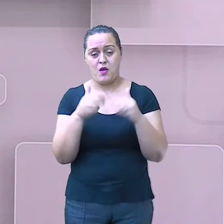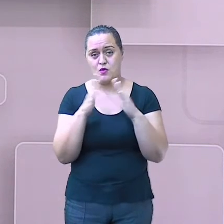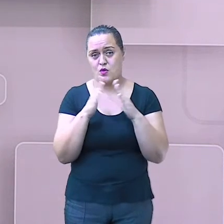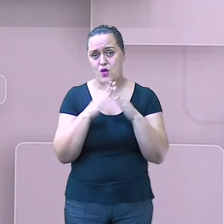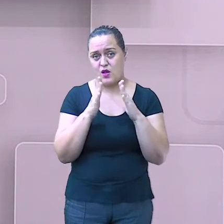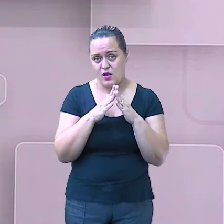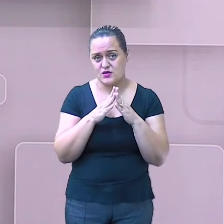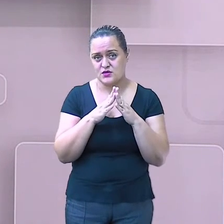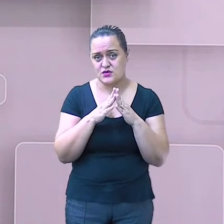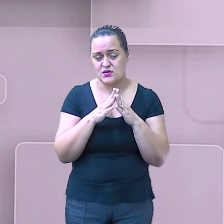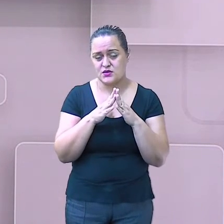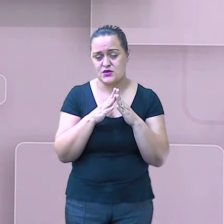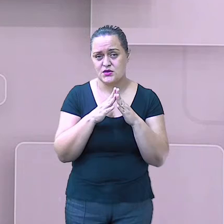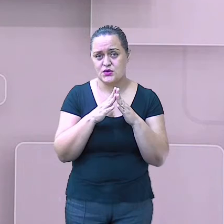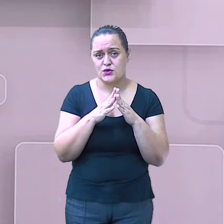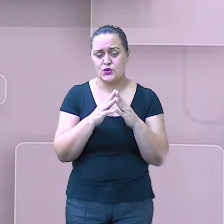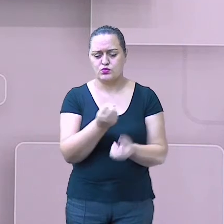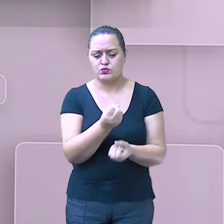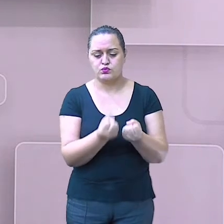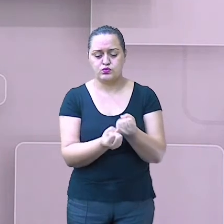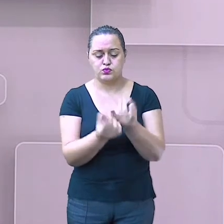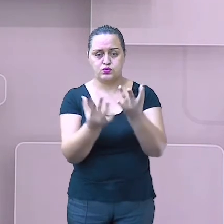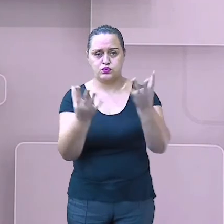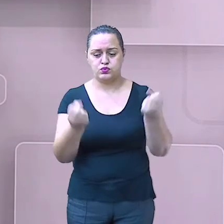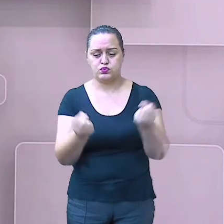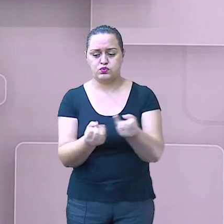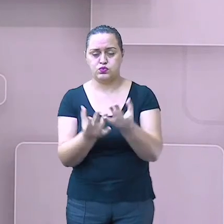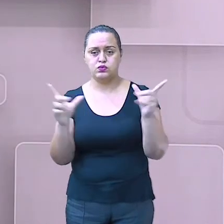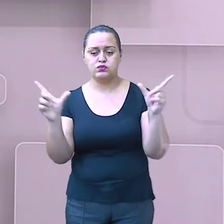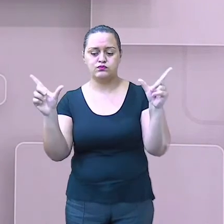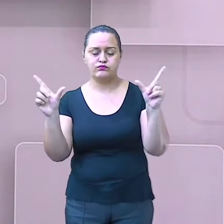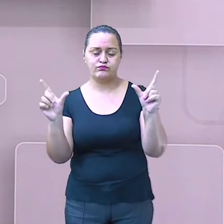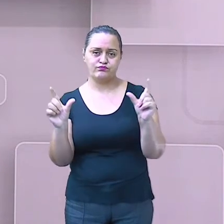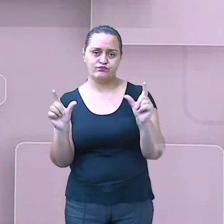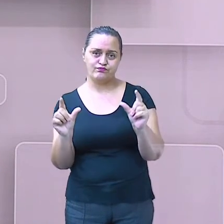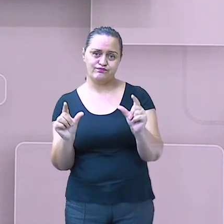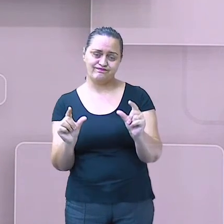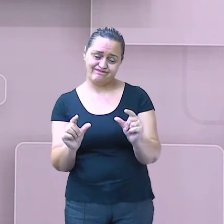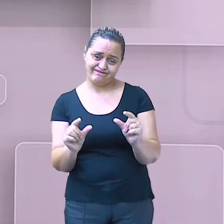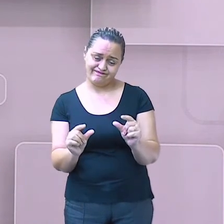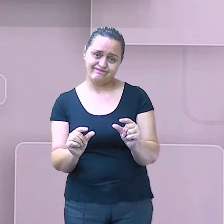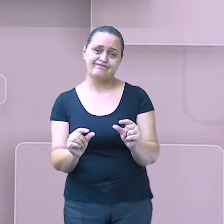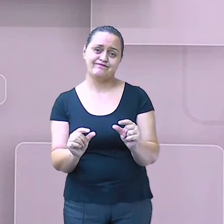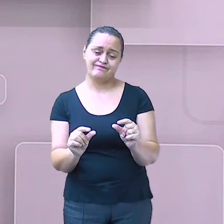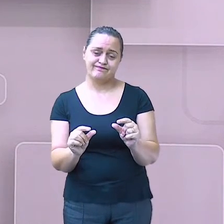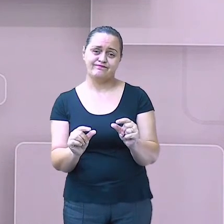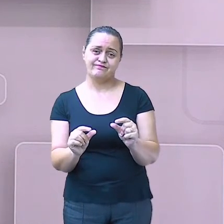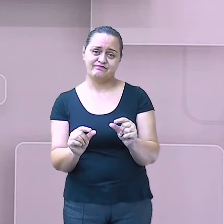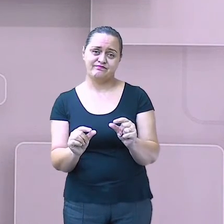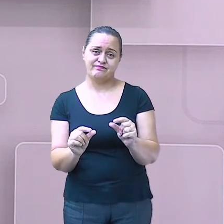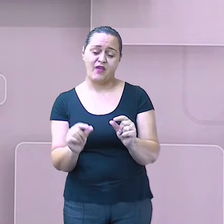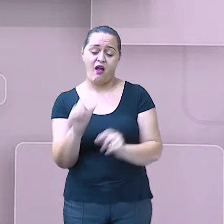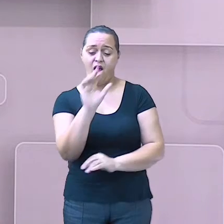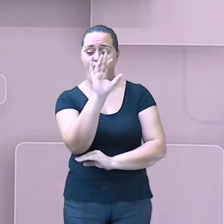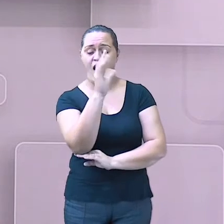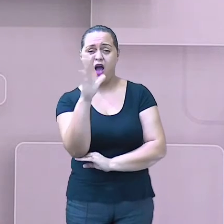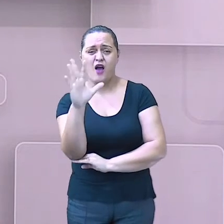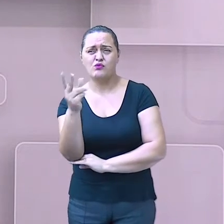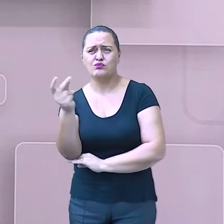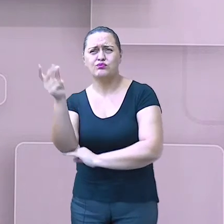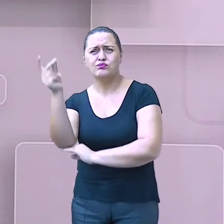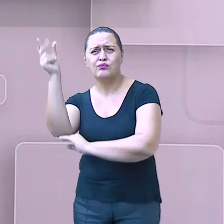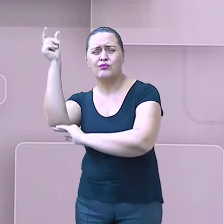vê bruscamente o arrancar, de árvores centenárias até de